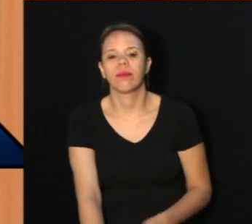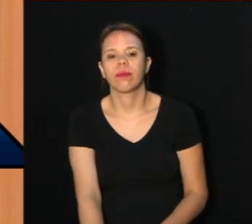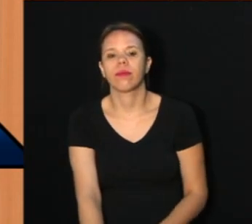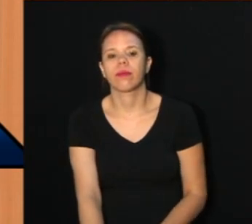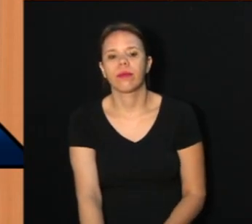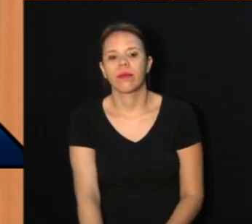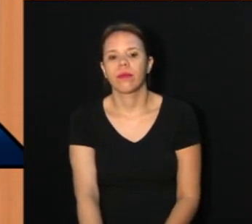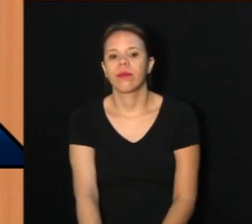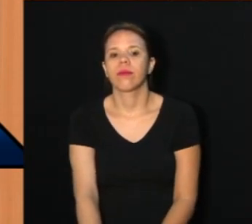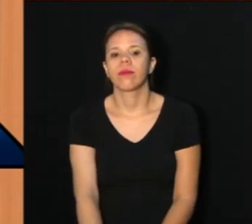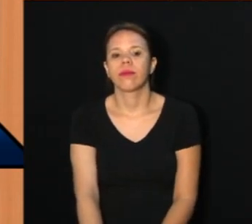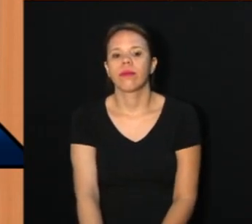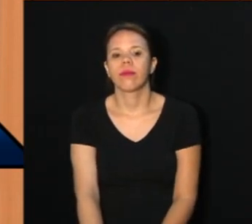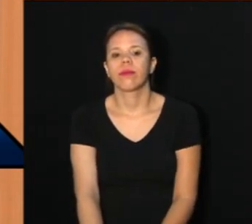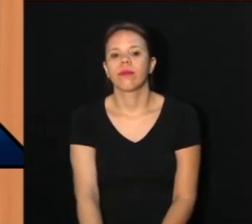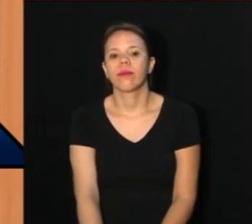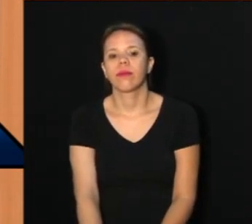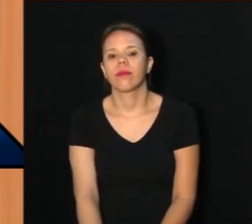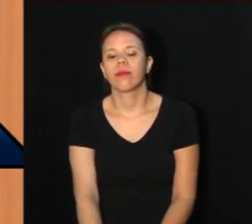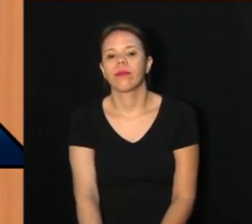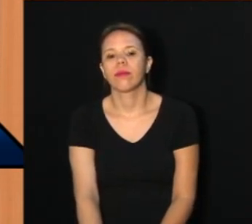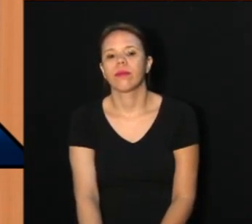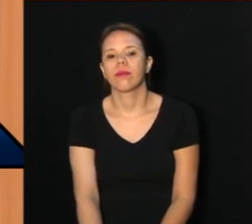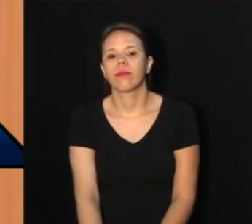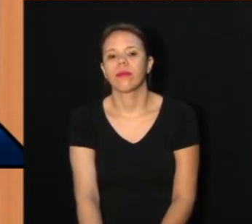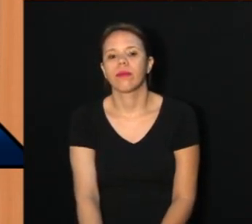Confirma essa 239, por favor.